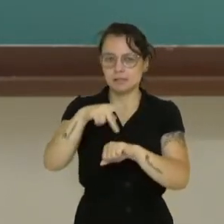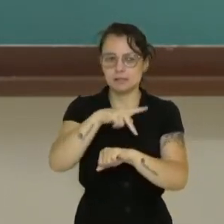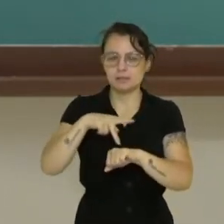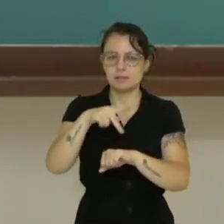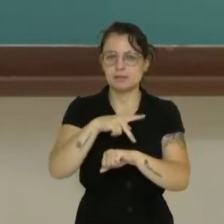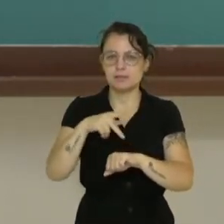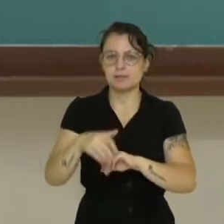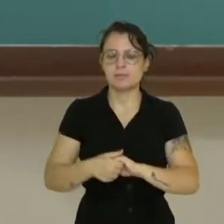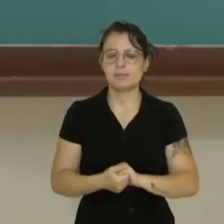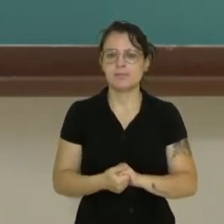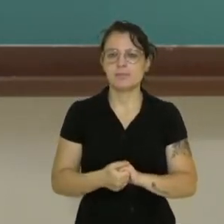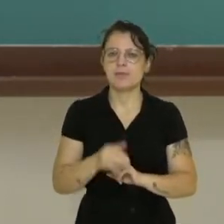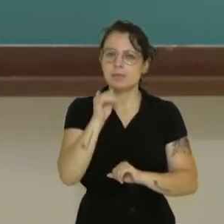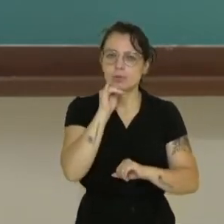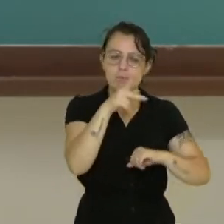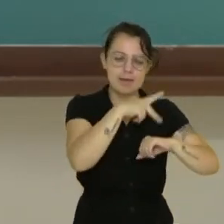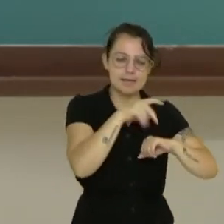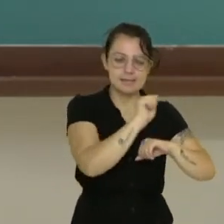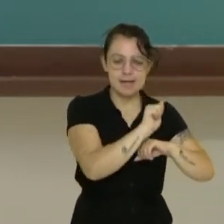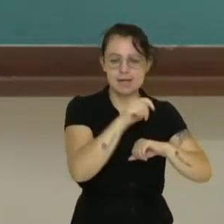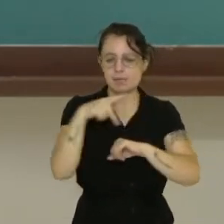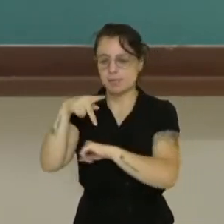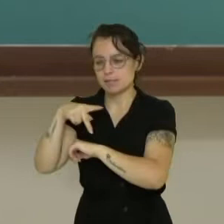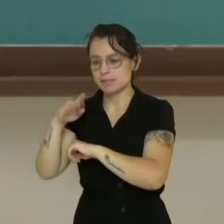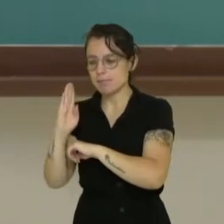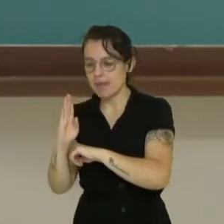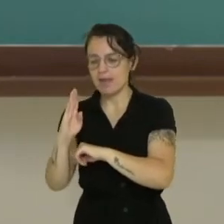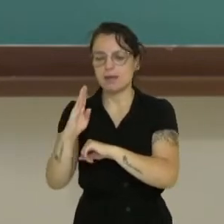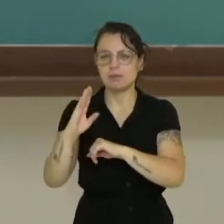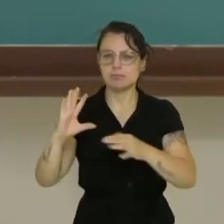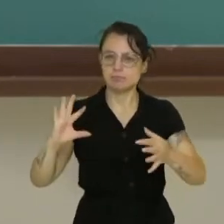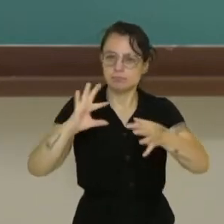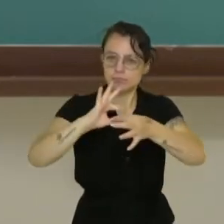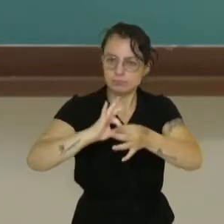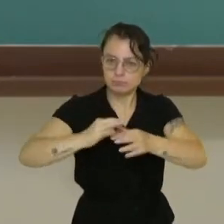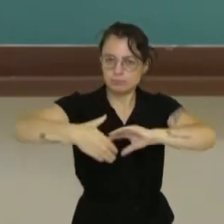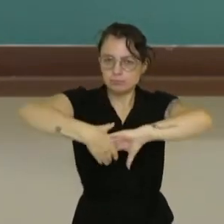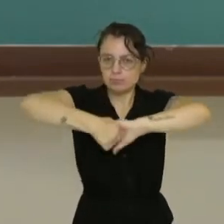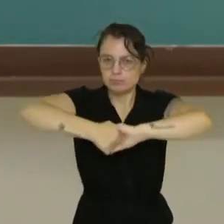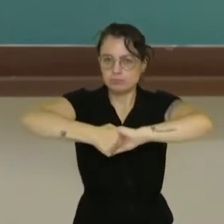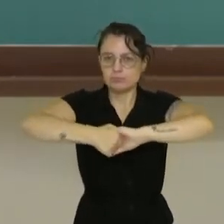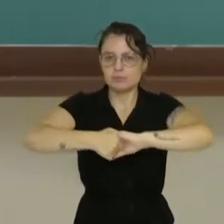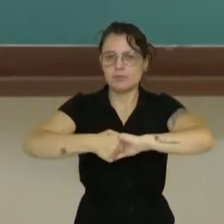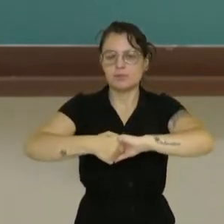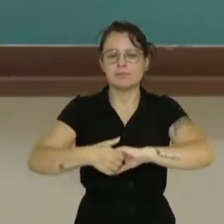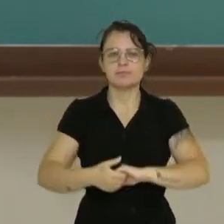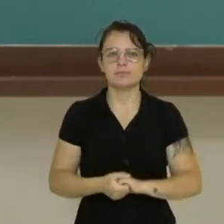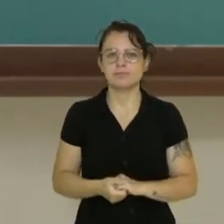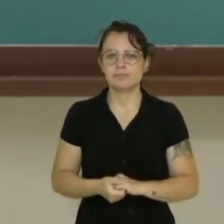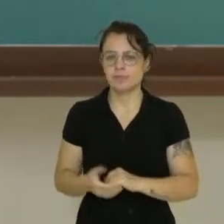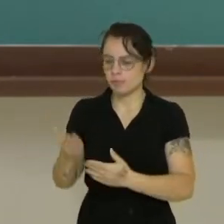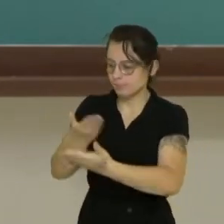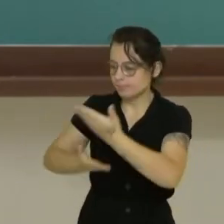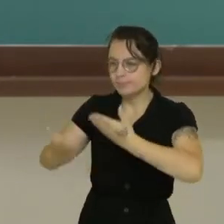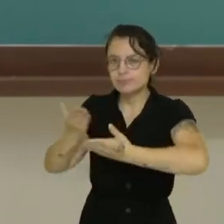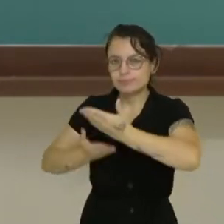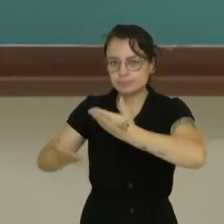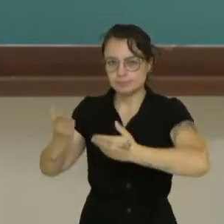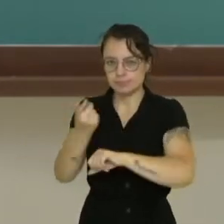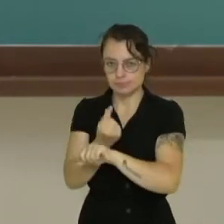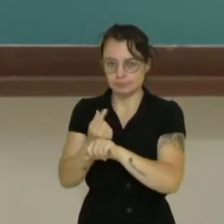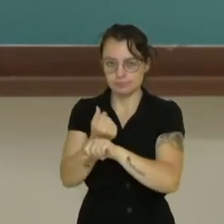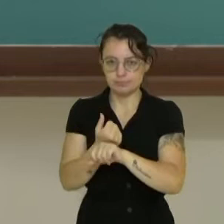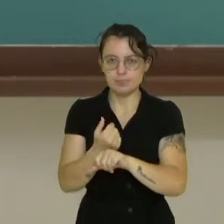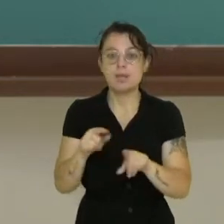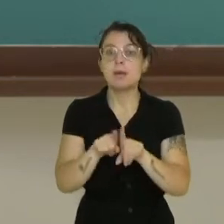A e país B fazem acordos e começam a ter um mercado entre eles. Mas também existem as